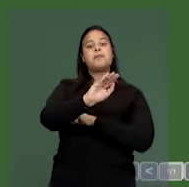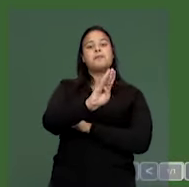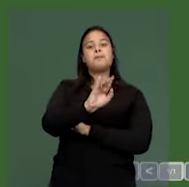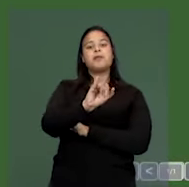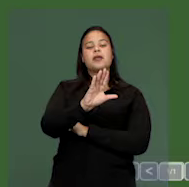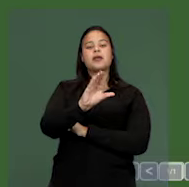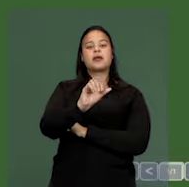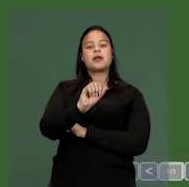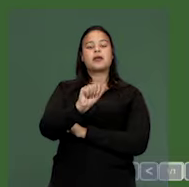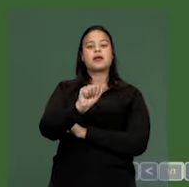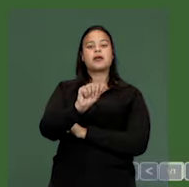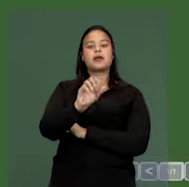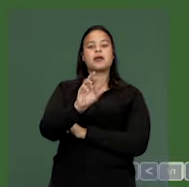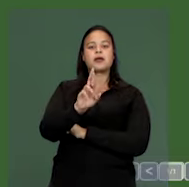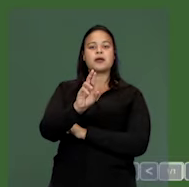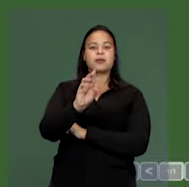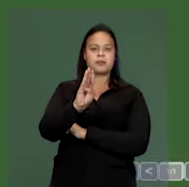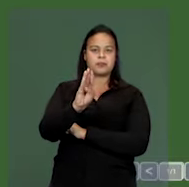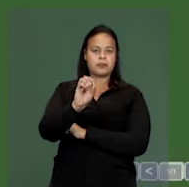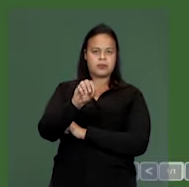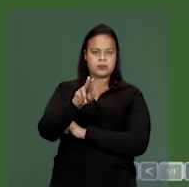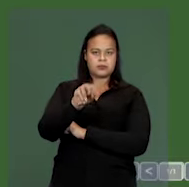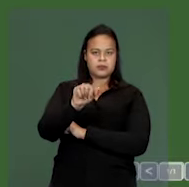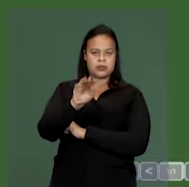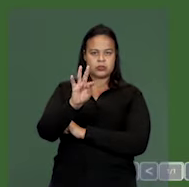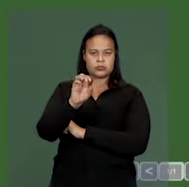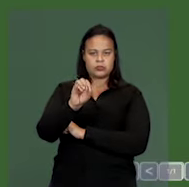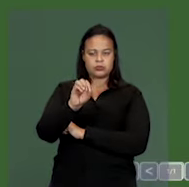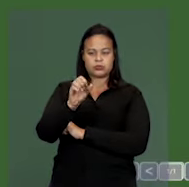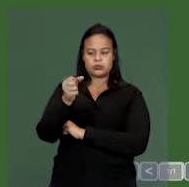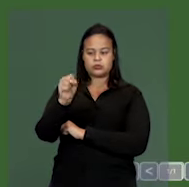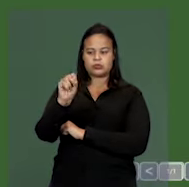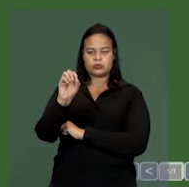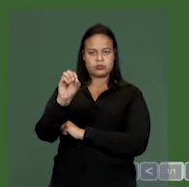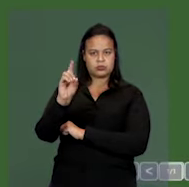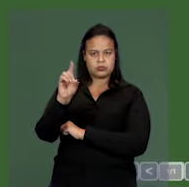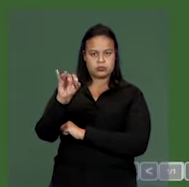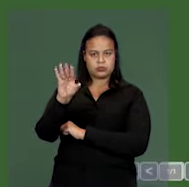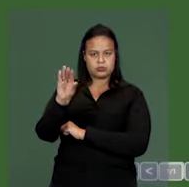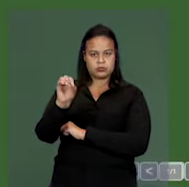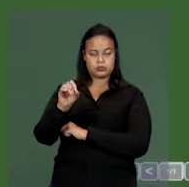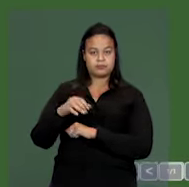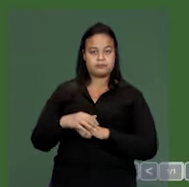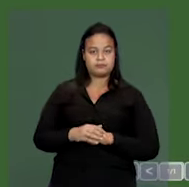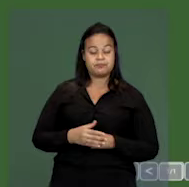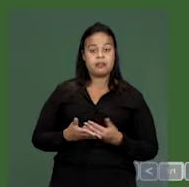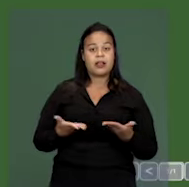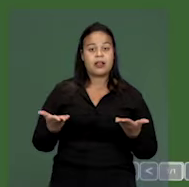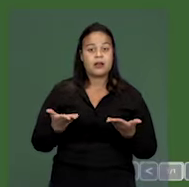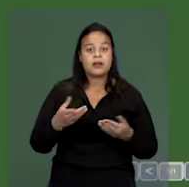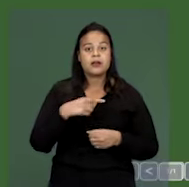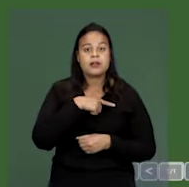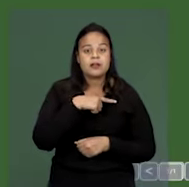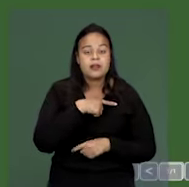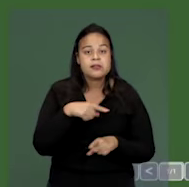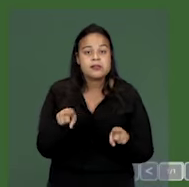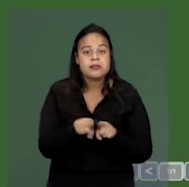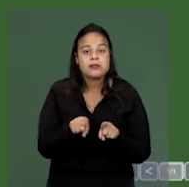De quê? De sódio, né? O sódio está aqui. E nós temos o